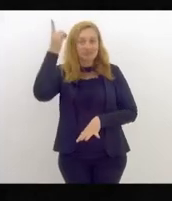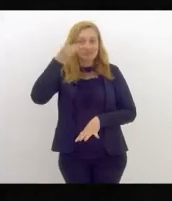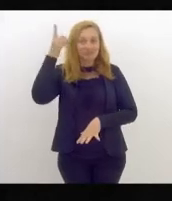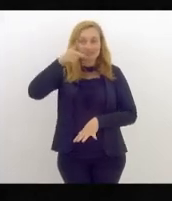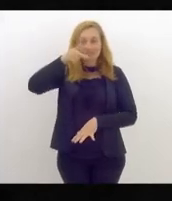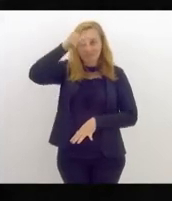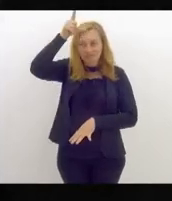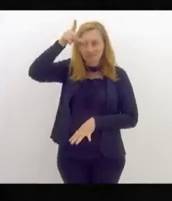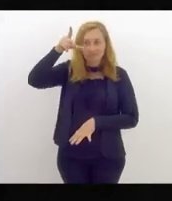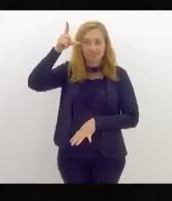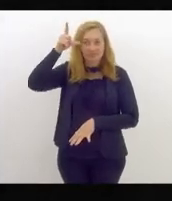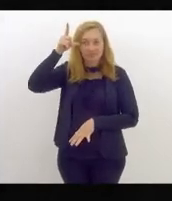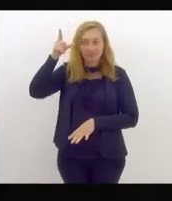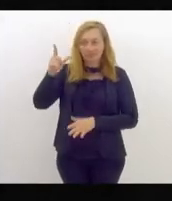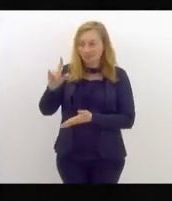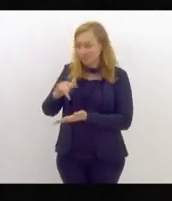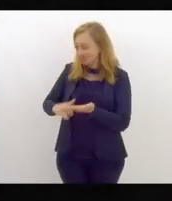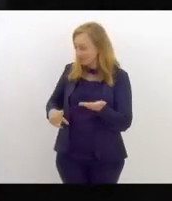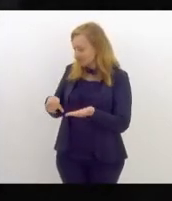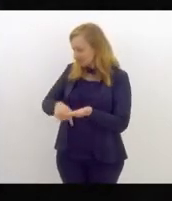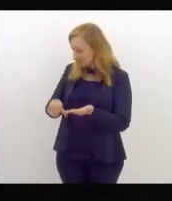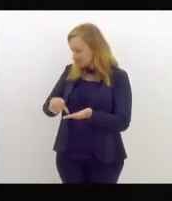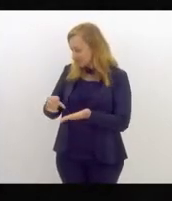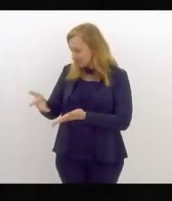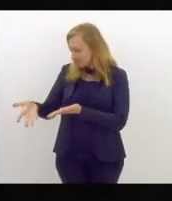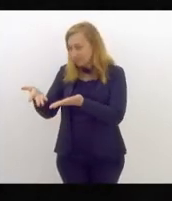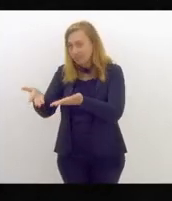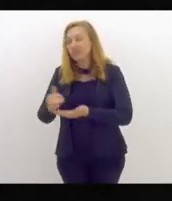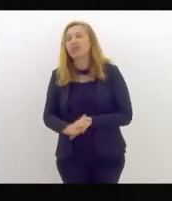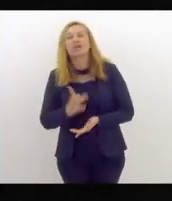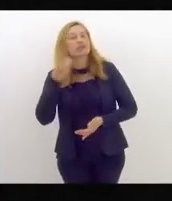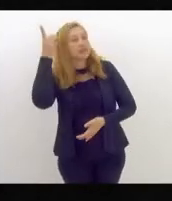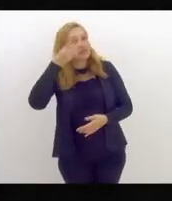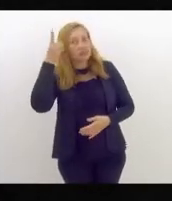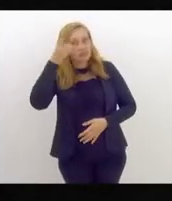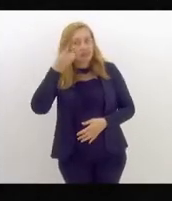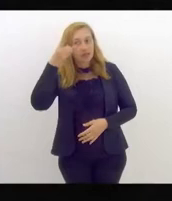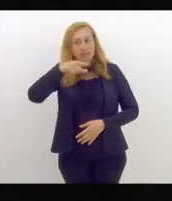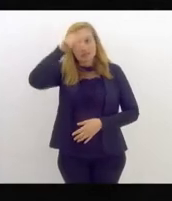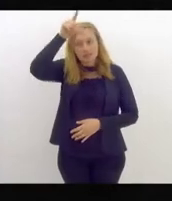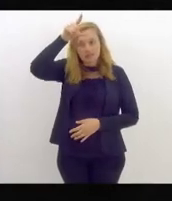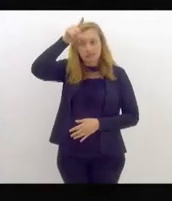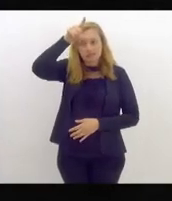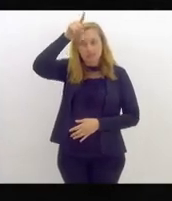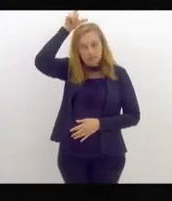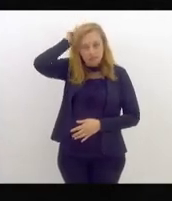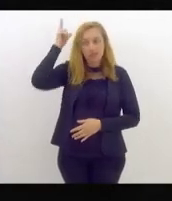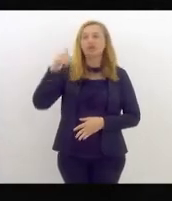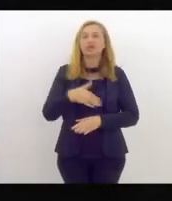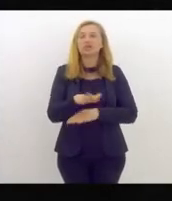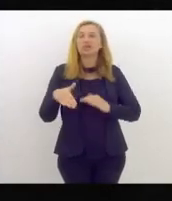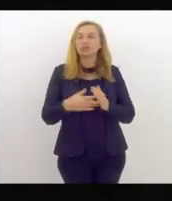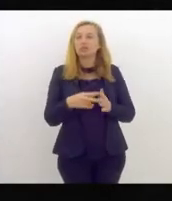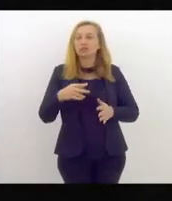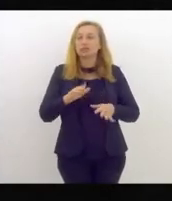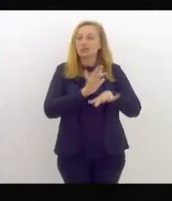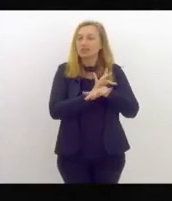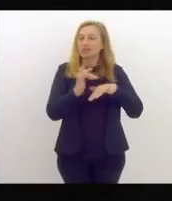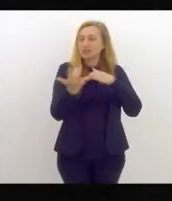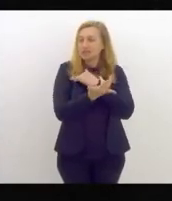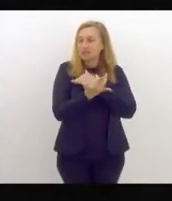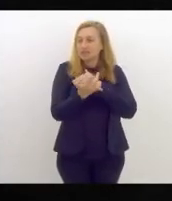aqui Deputado Luis Paulo cidadãos e cidadães que nos seguem